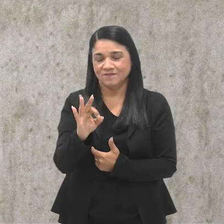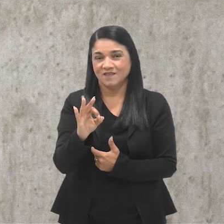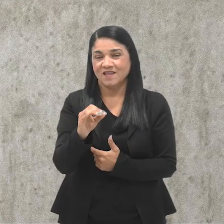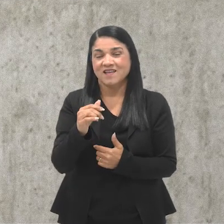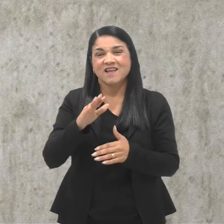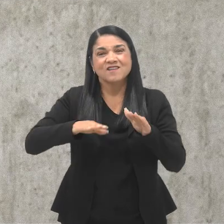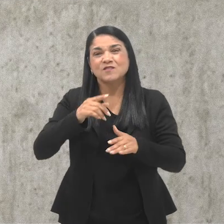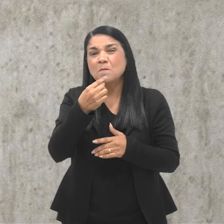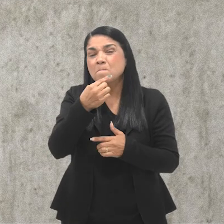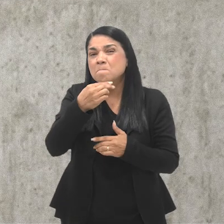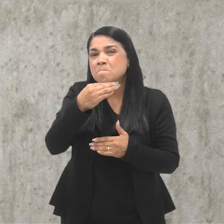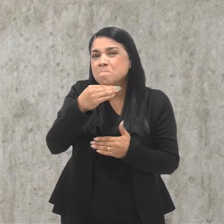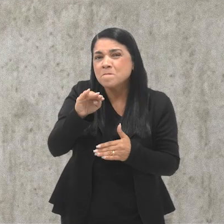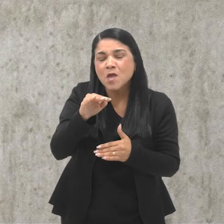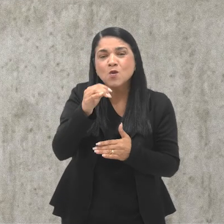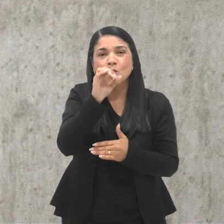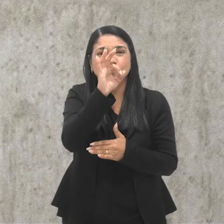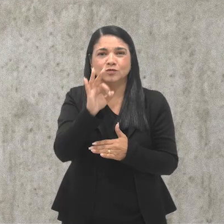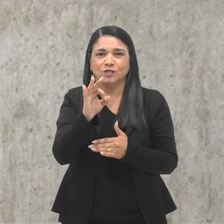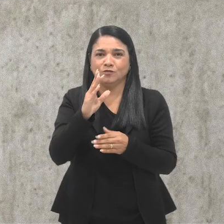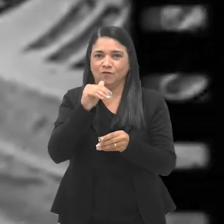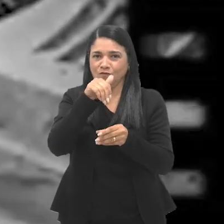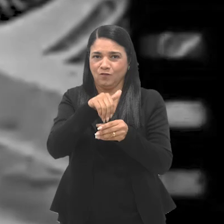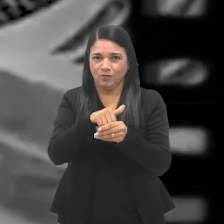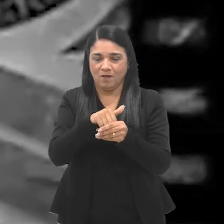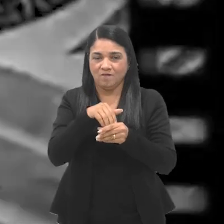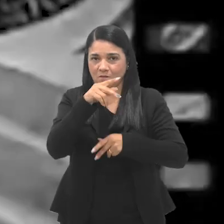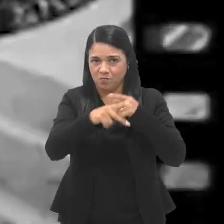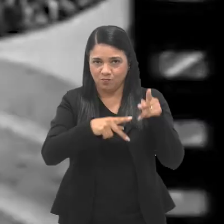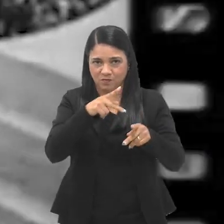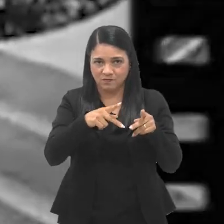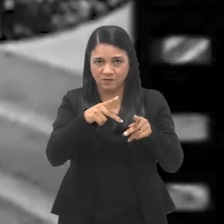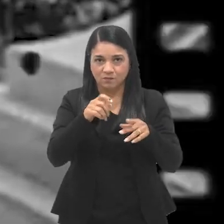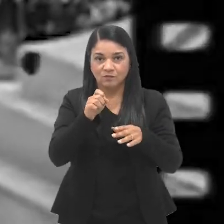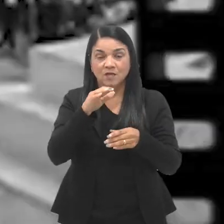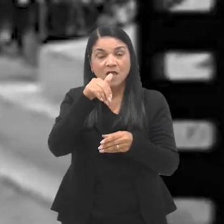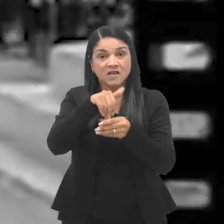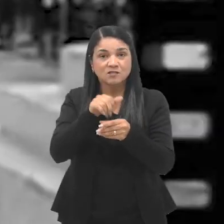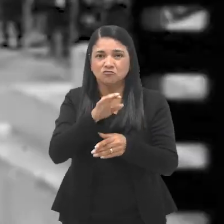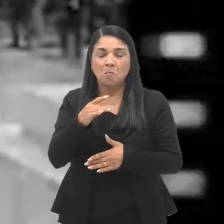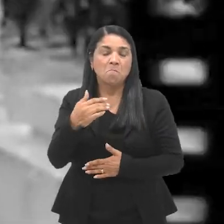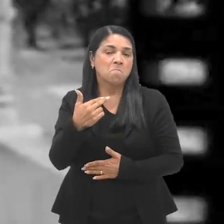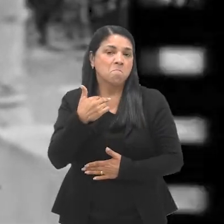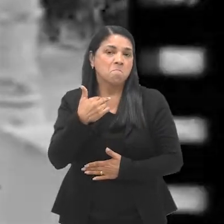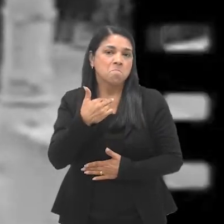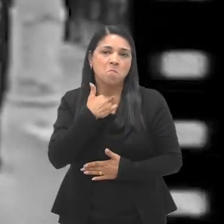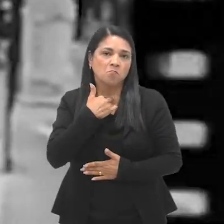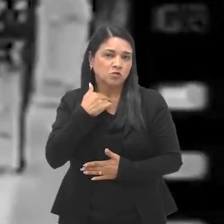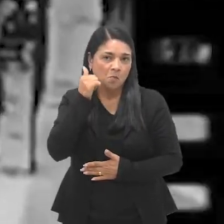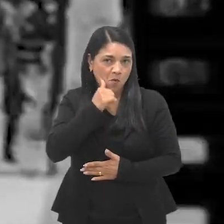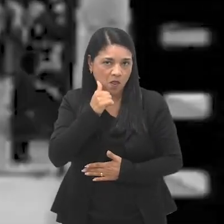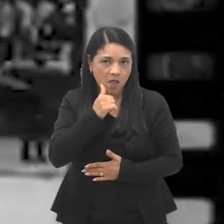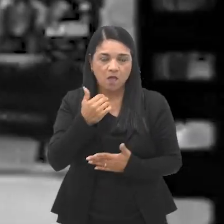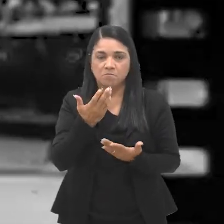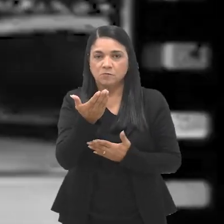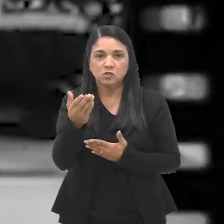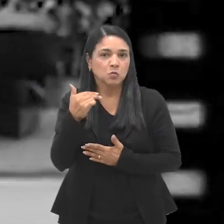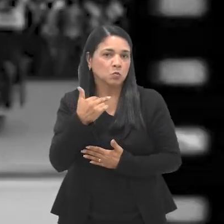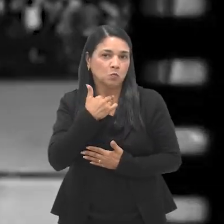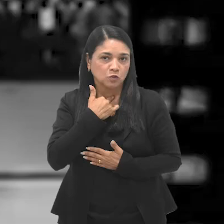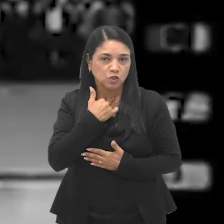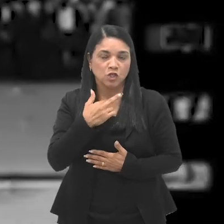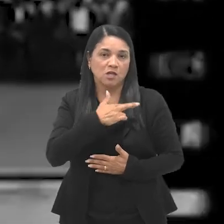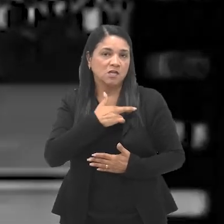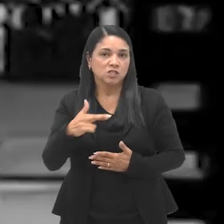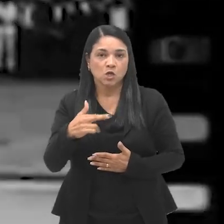2%, às vezes 0,5% da população votava nas eleições gerais. Mulheres não podiam votar,